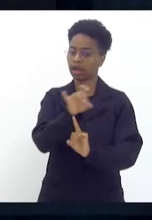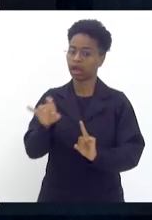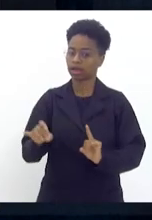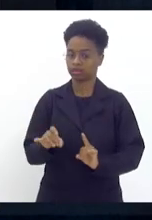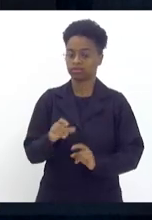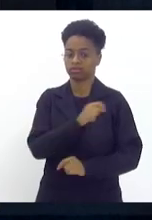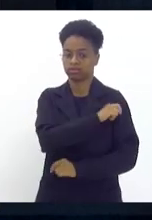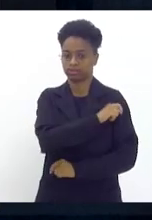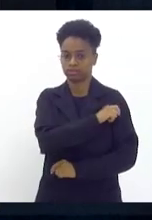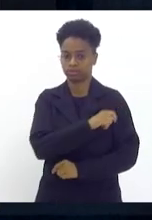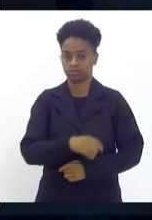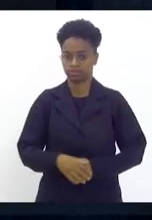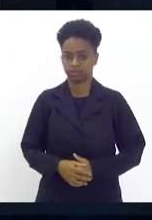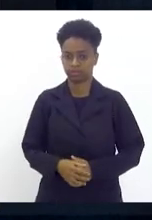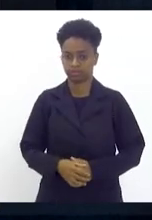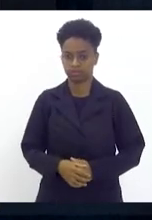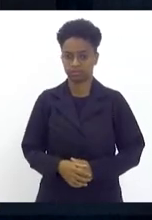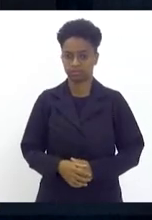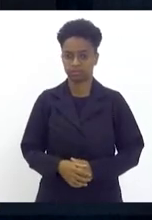seus alunos.